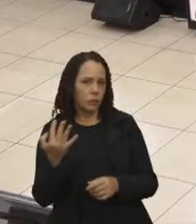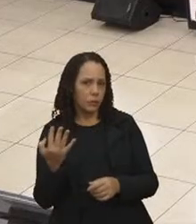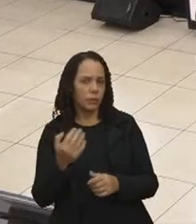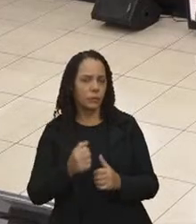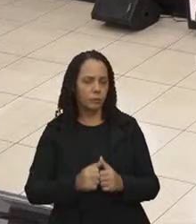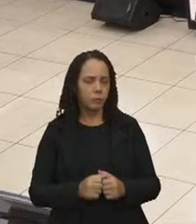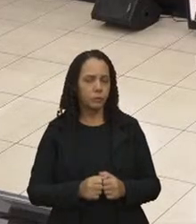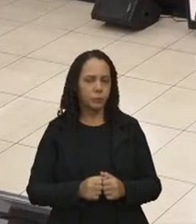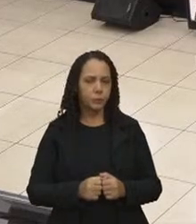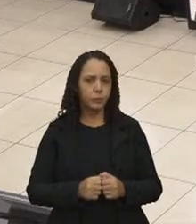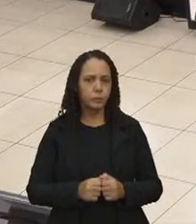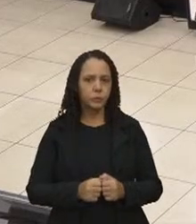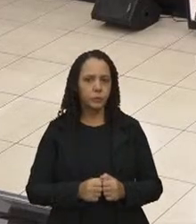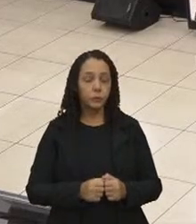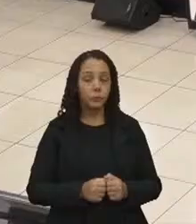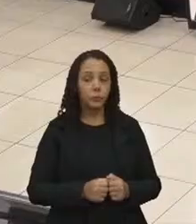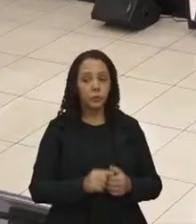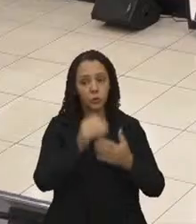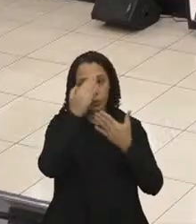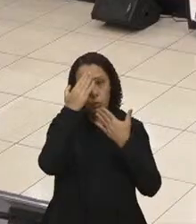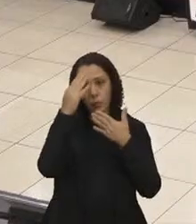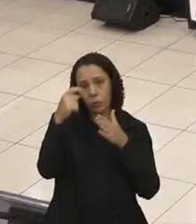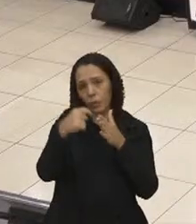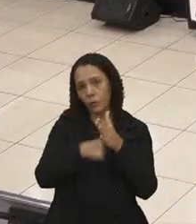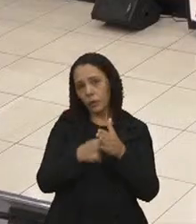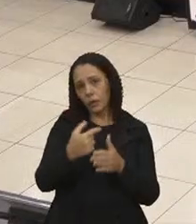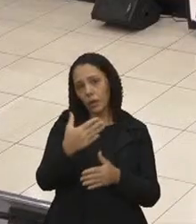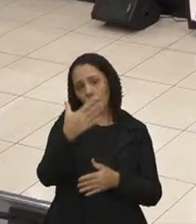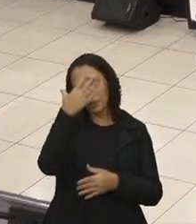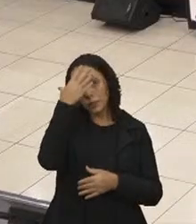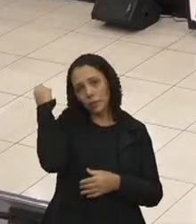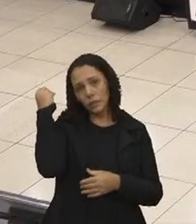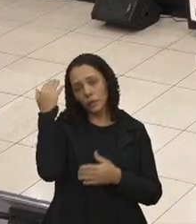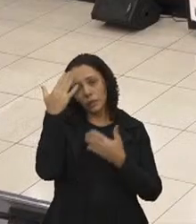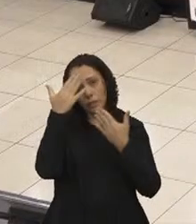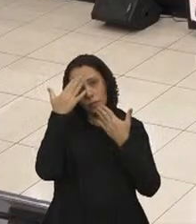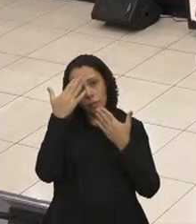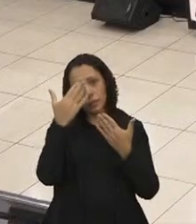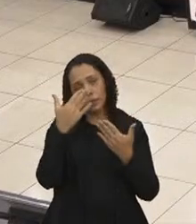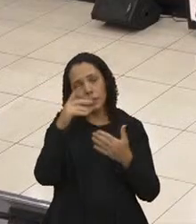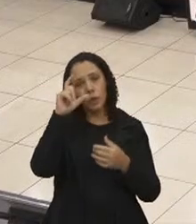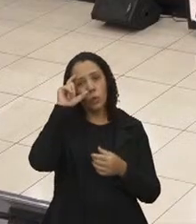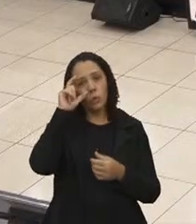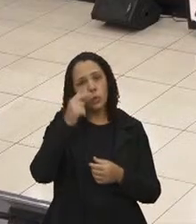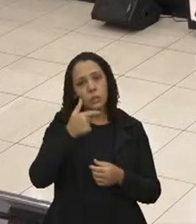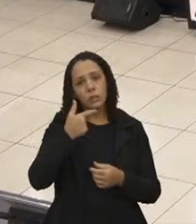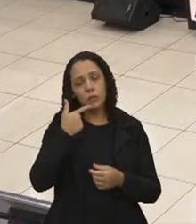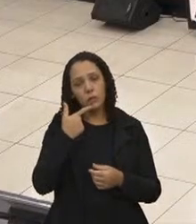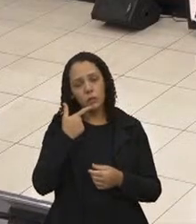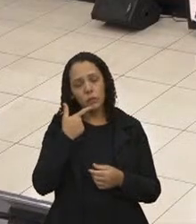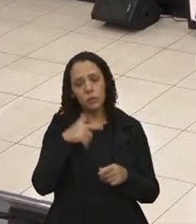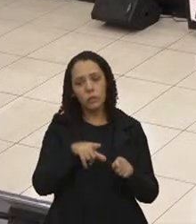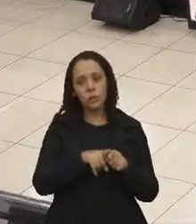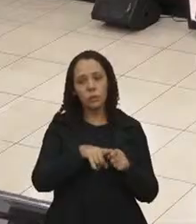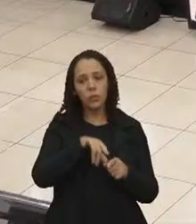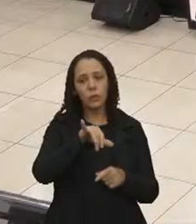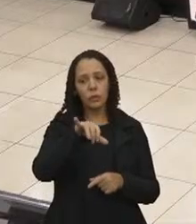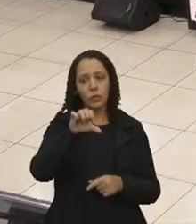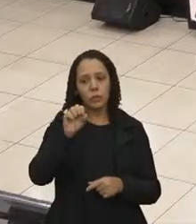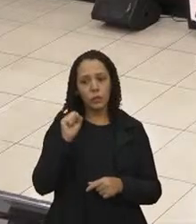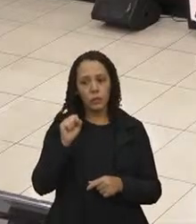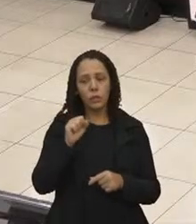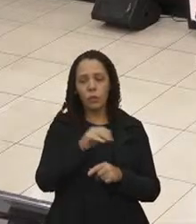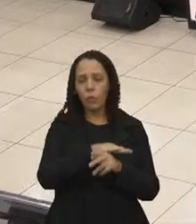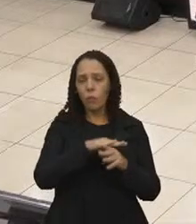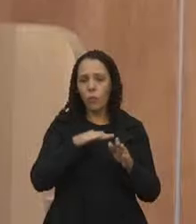Gabriel, obrigado pela pergunta. Eu esqueci de agradecer o Celso também e o Isaías por tudo